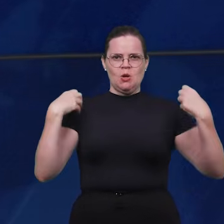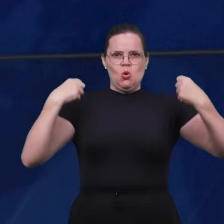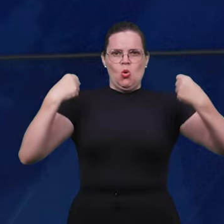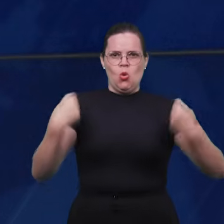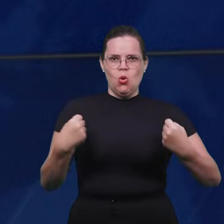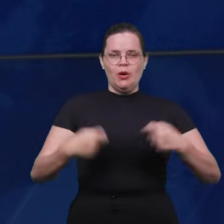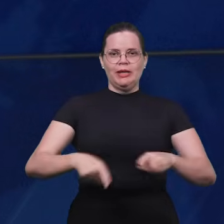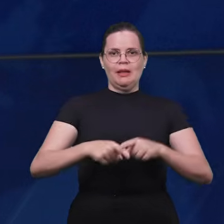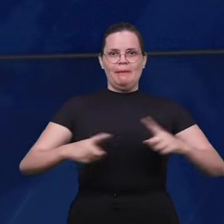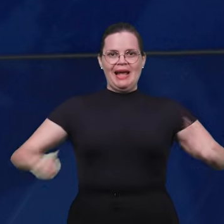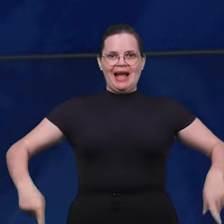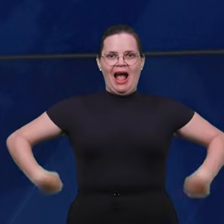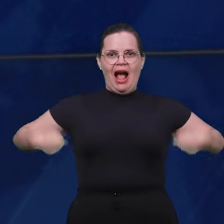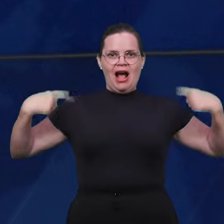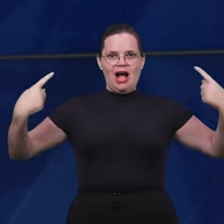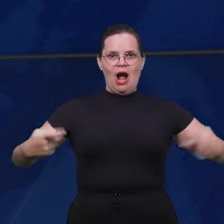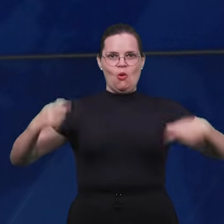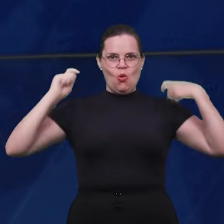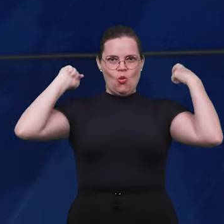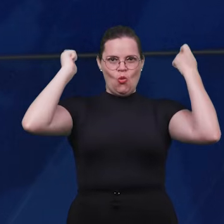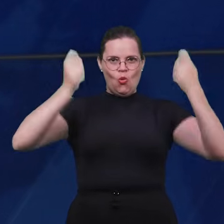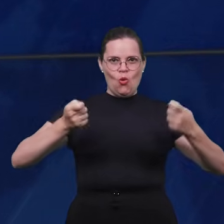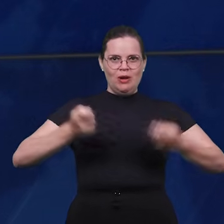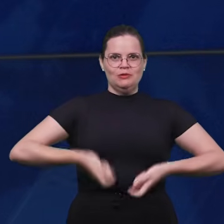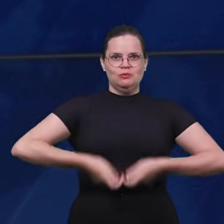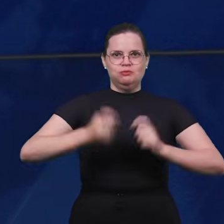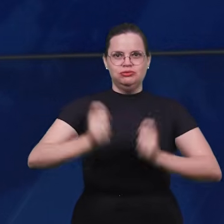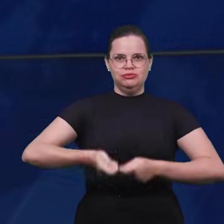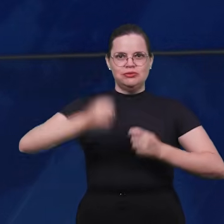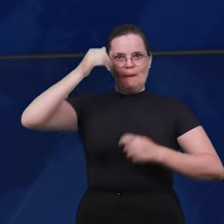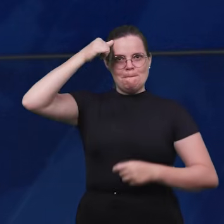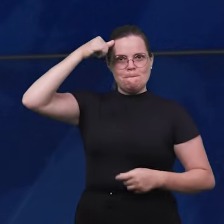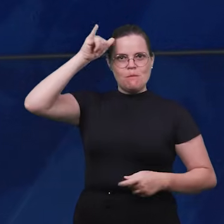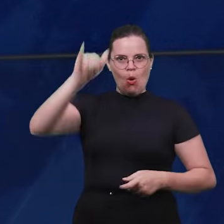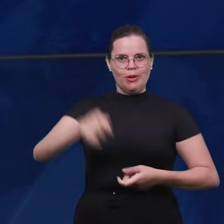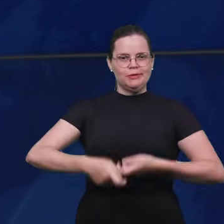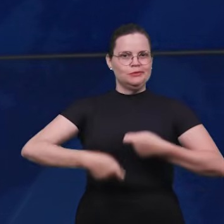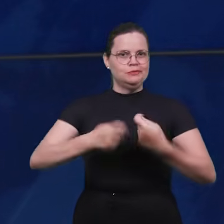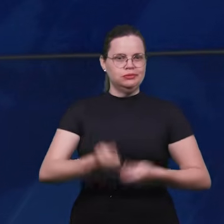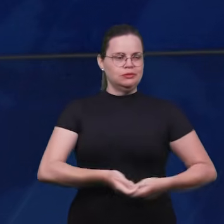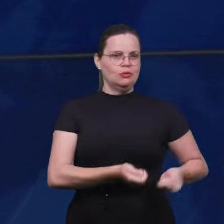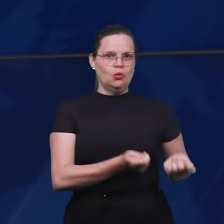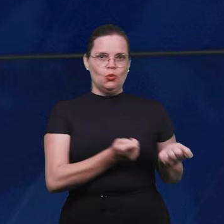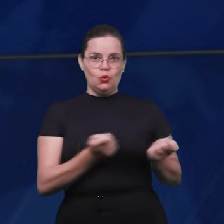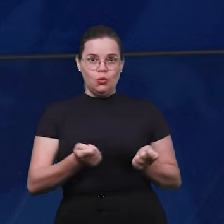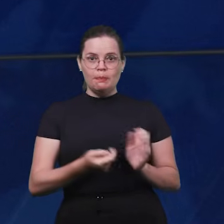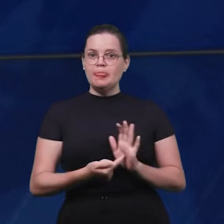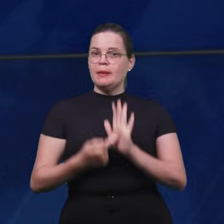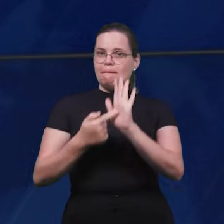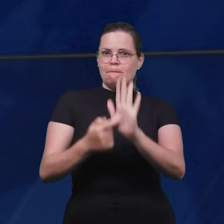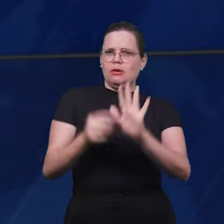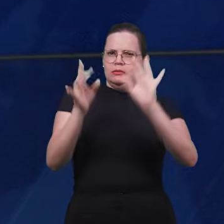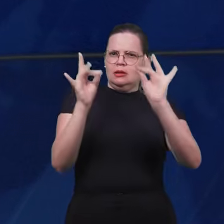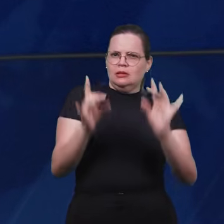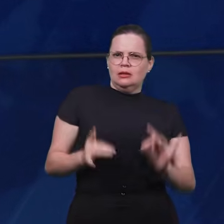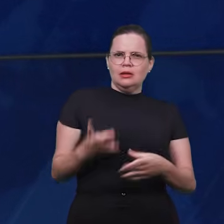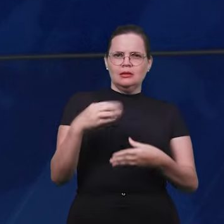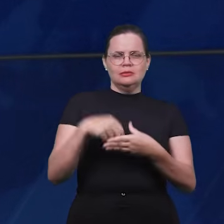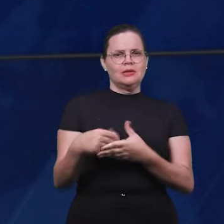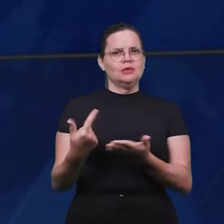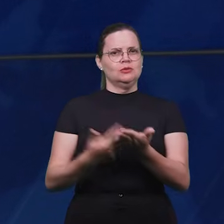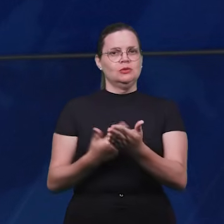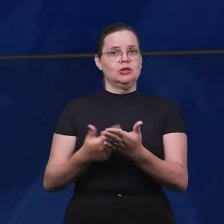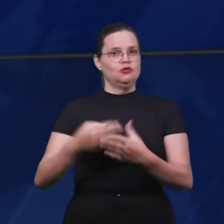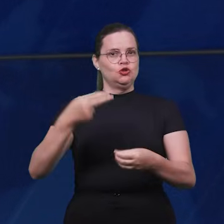tabernáculo, ela é descrita em detalhes no livro de Números, capítulo 10. A nuvem seguia à frente,